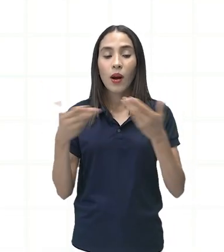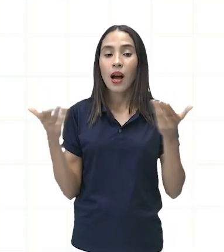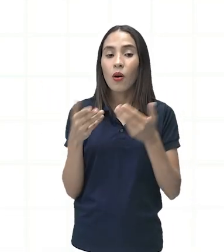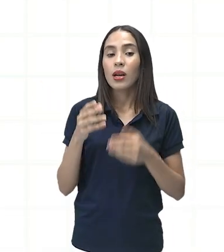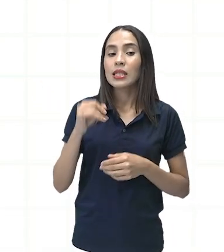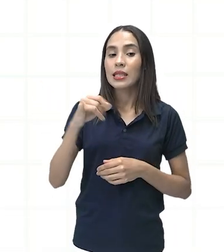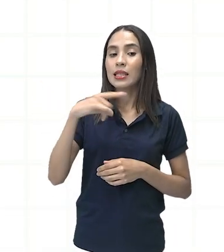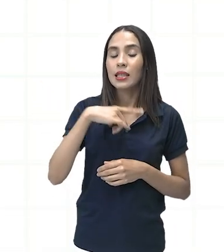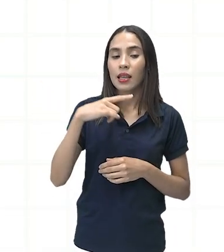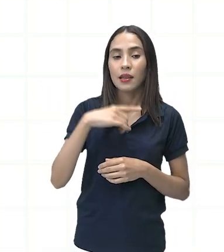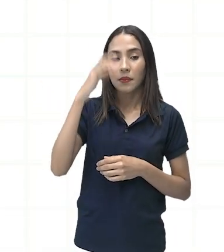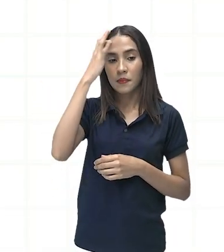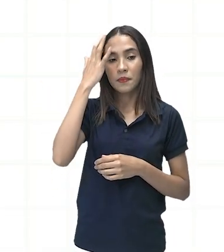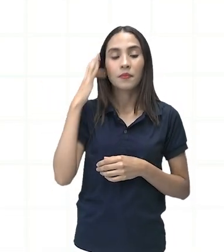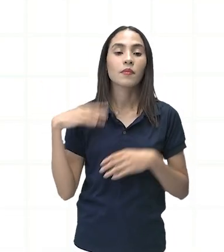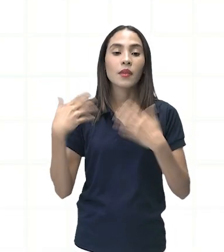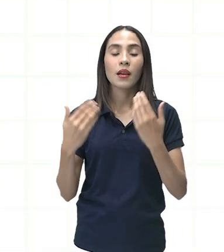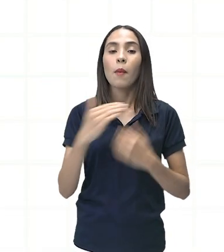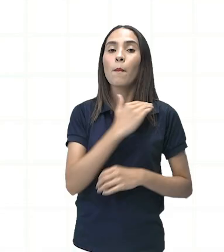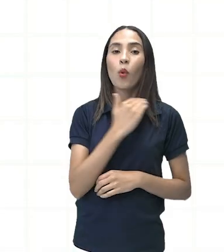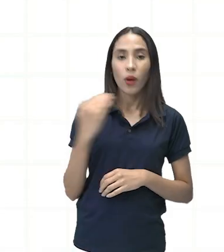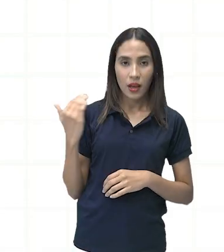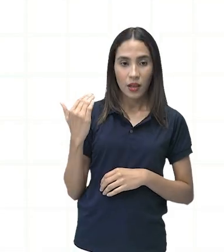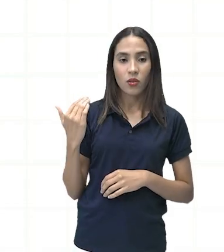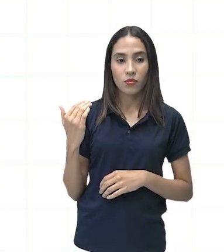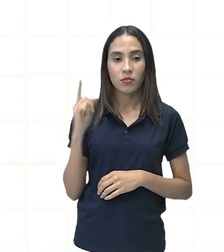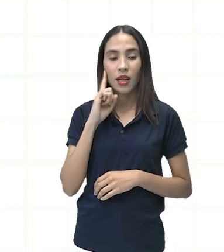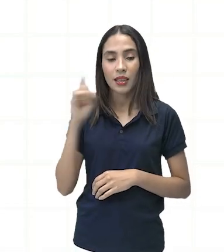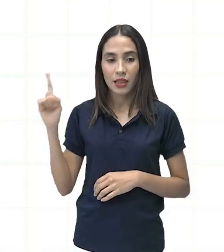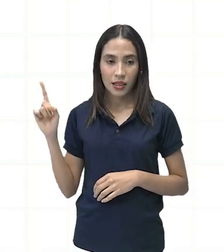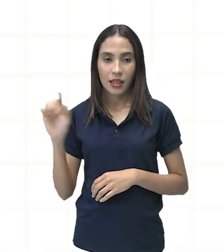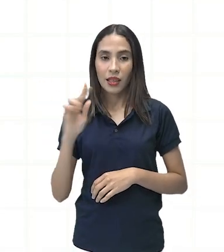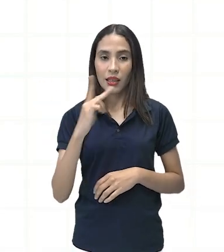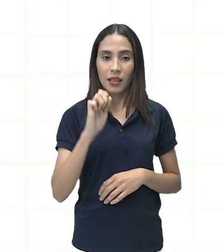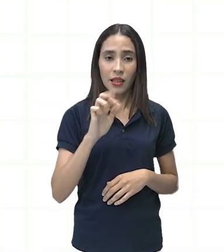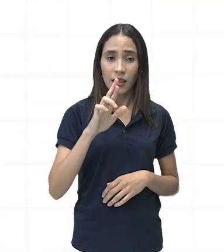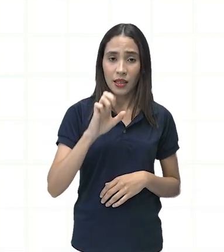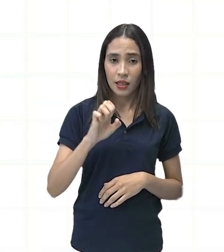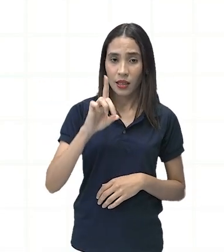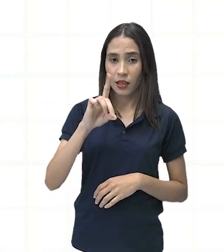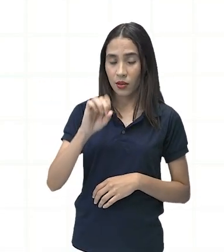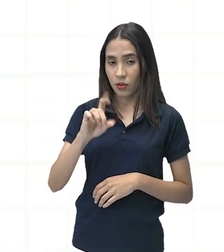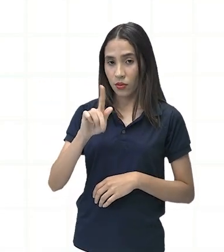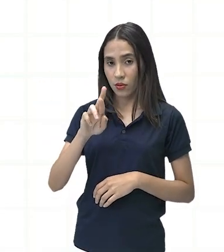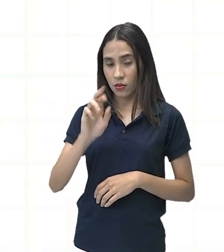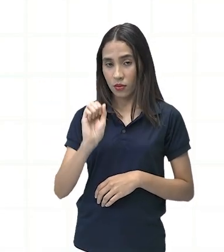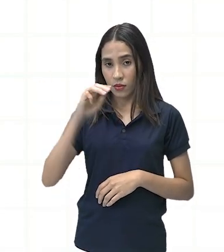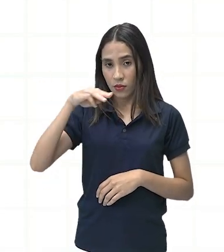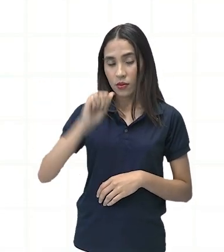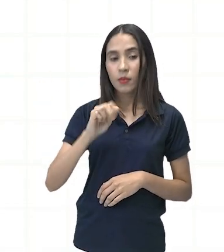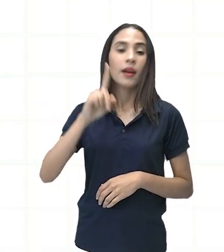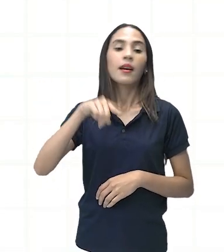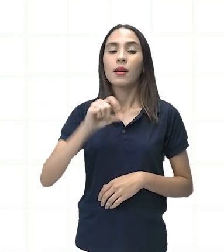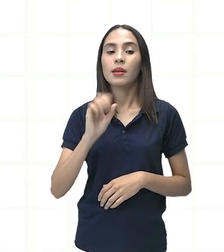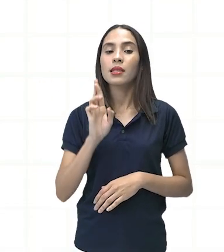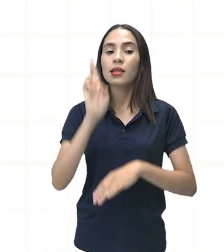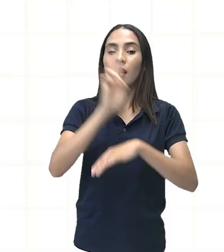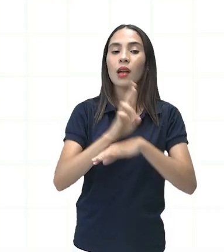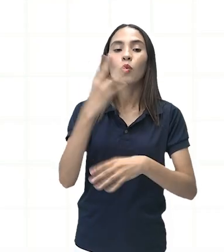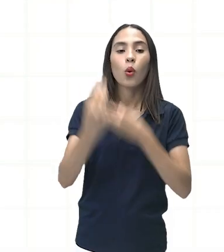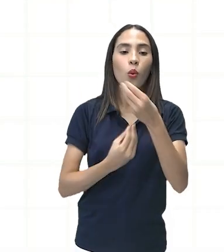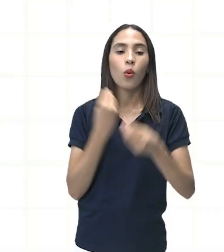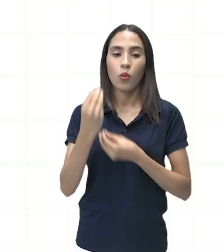forma. Agora, quando nós temos indivíduos que já faleceram nesse heredograma, né, a nossa